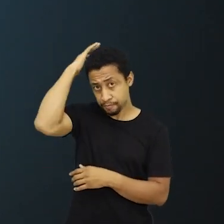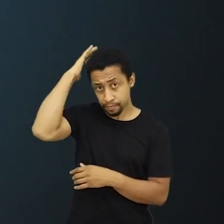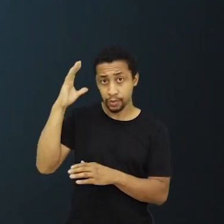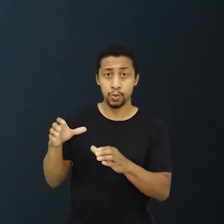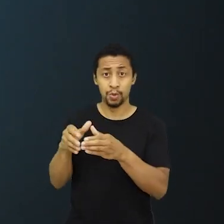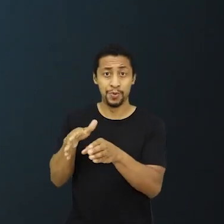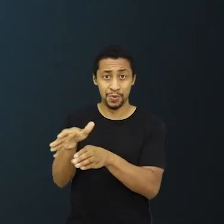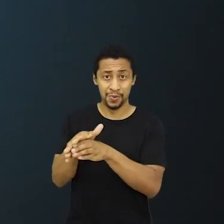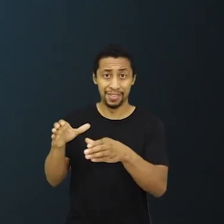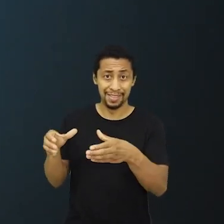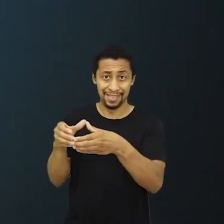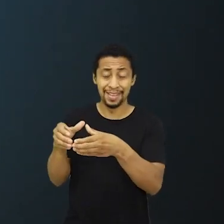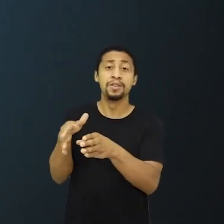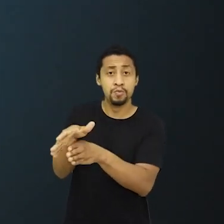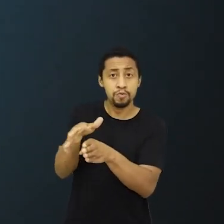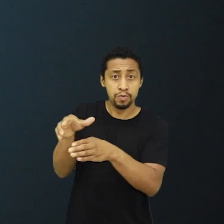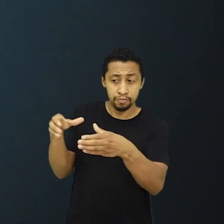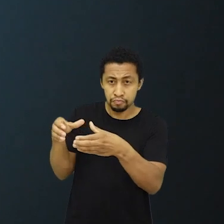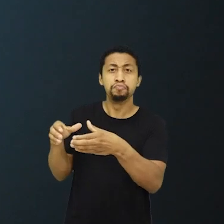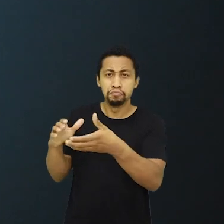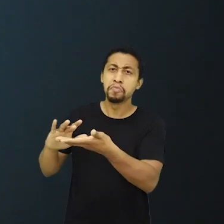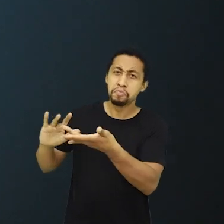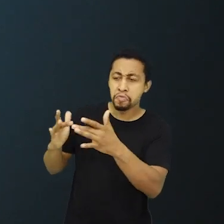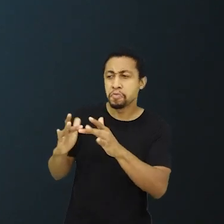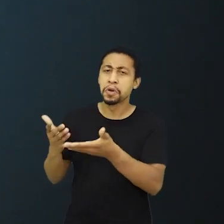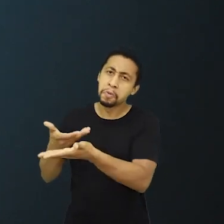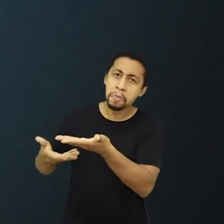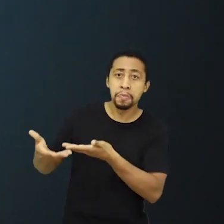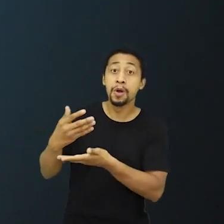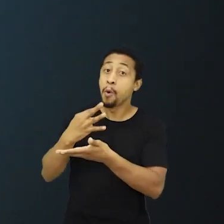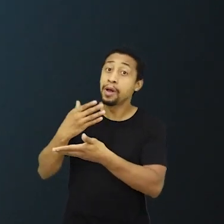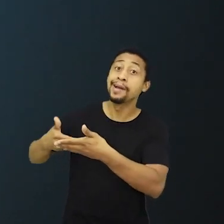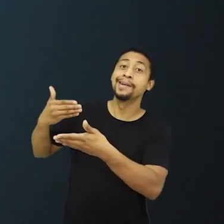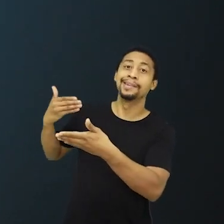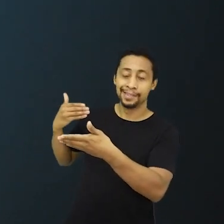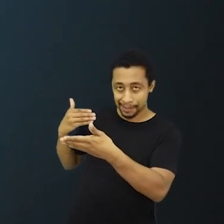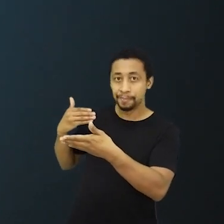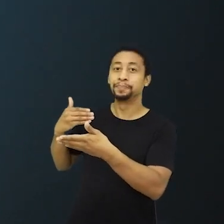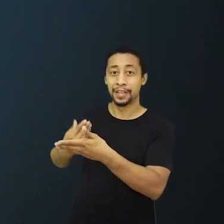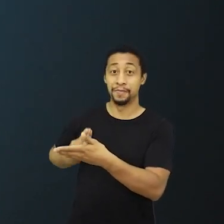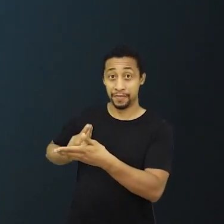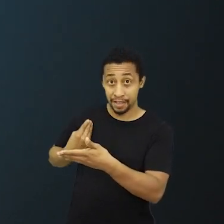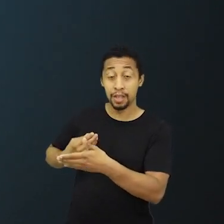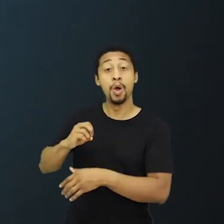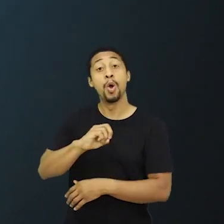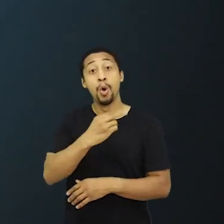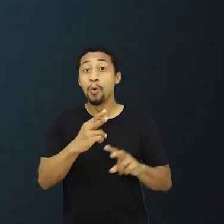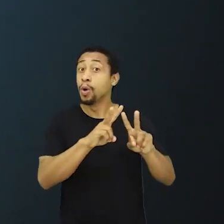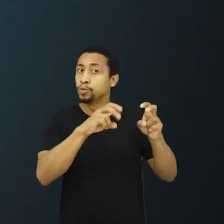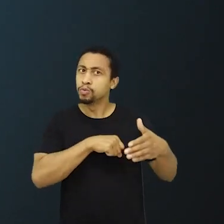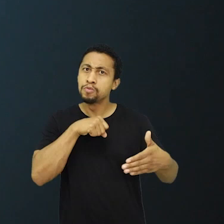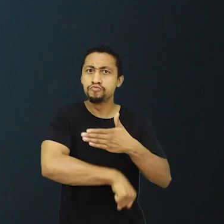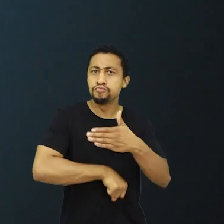por alguma razão, tinham alguma conexão com a história de vida ou do caso Herzog, da luta da Clarice por justiça,